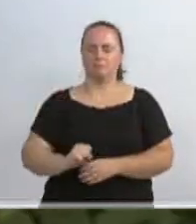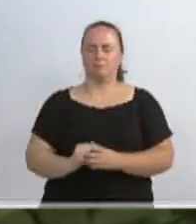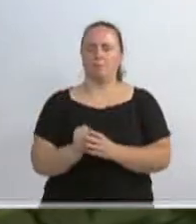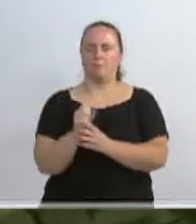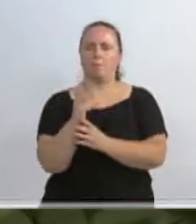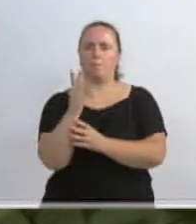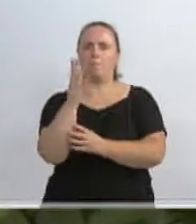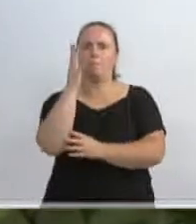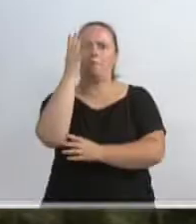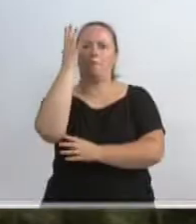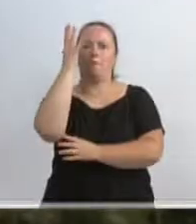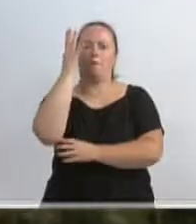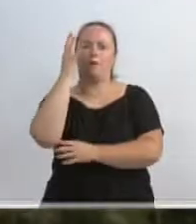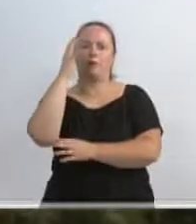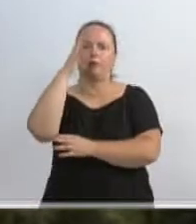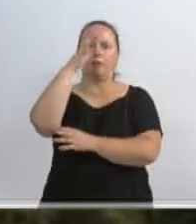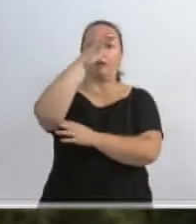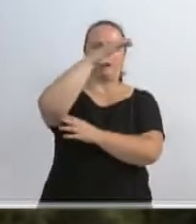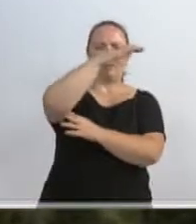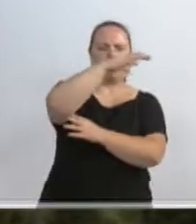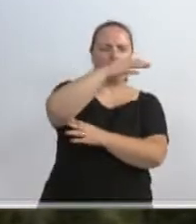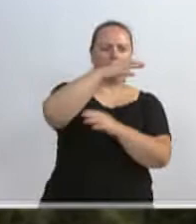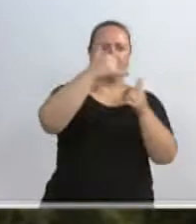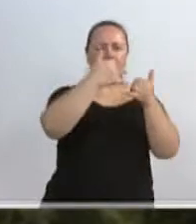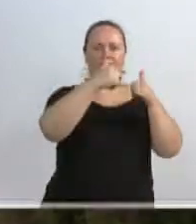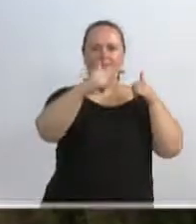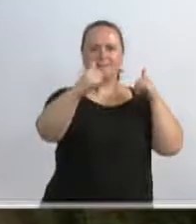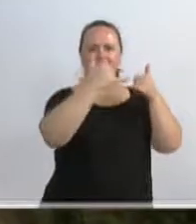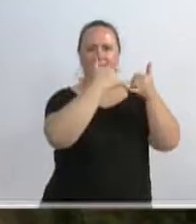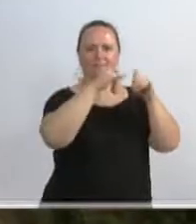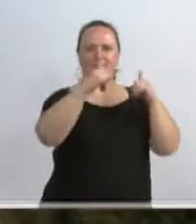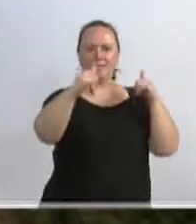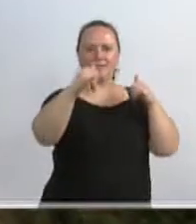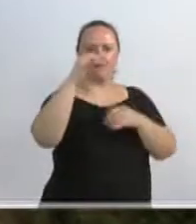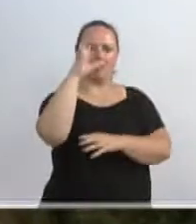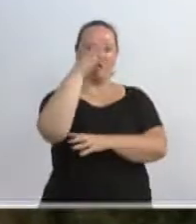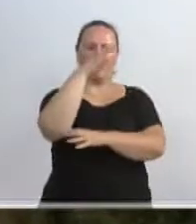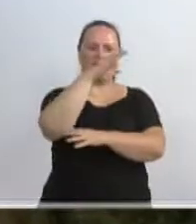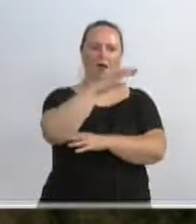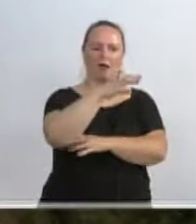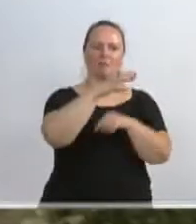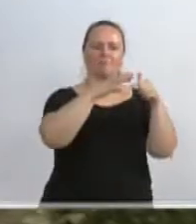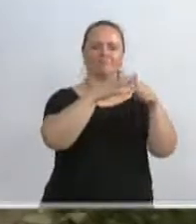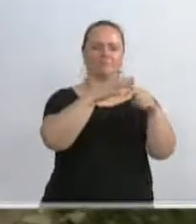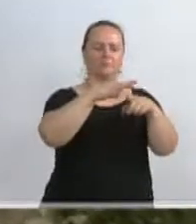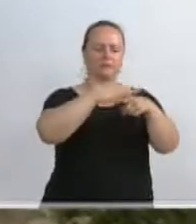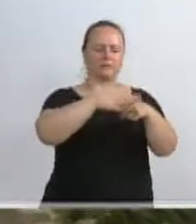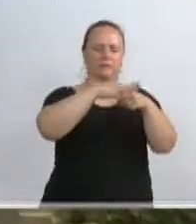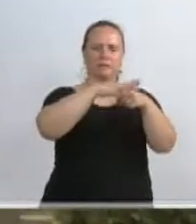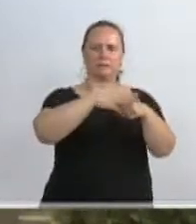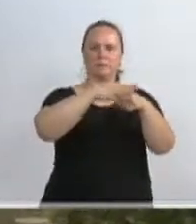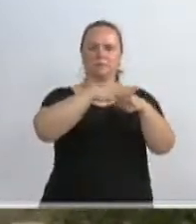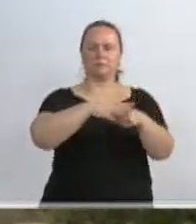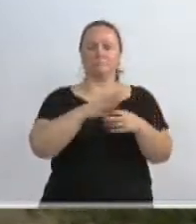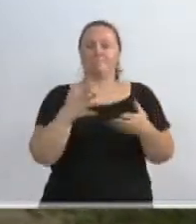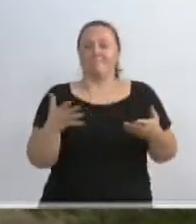e está indo pra cima da fiação pode se notar que tem uma área ali que o cabeamento